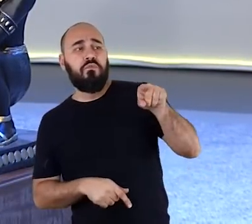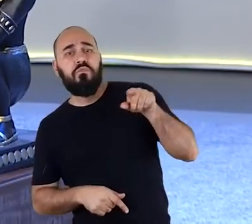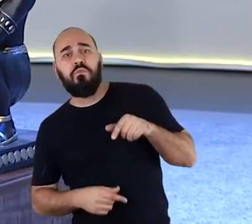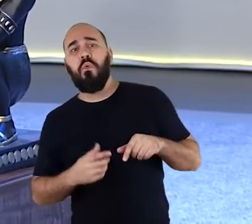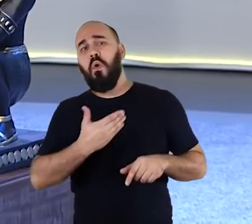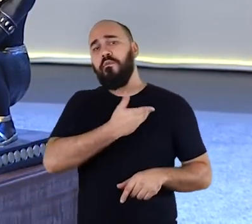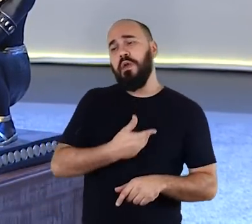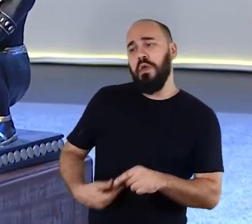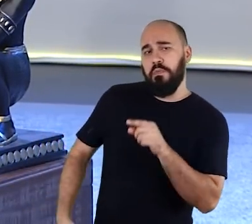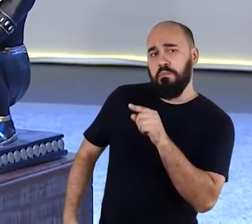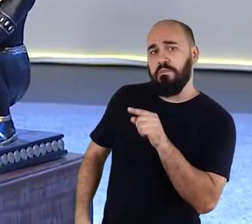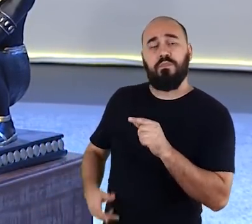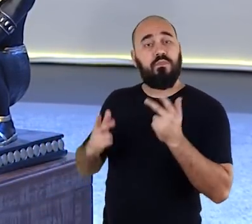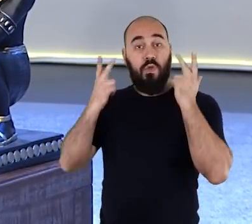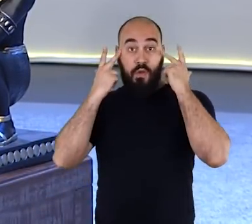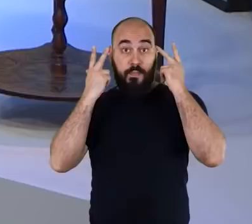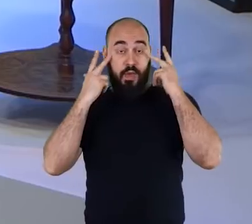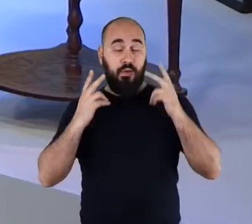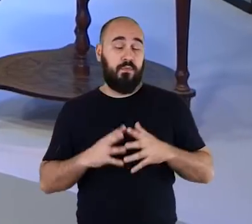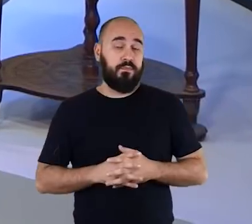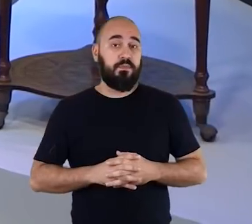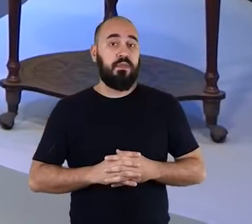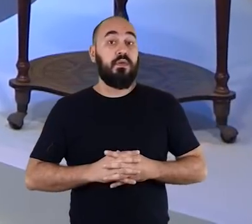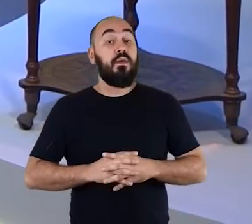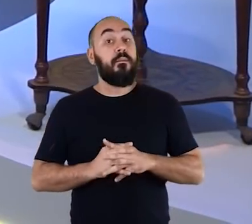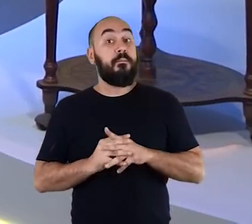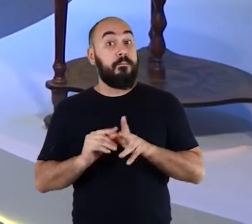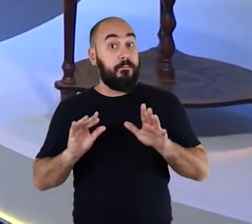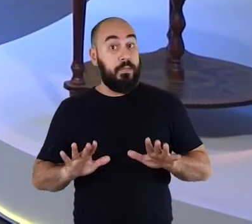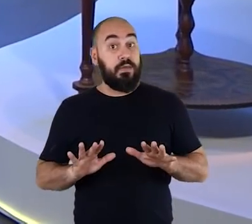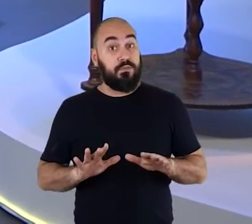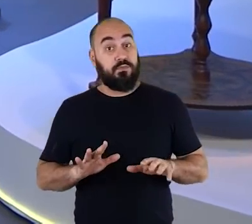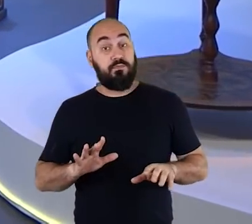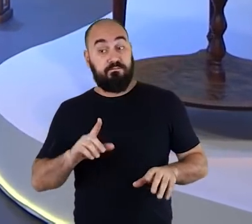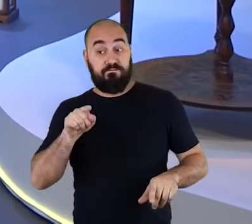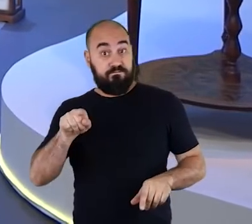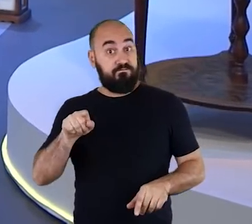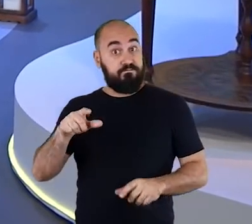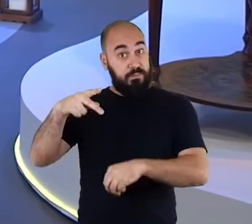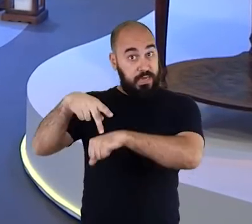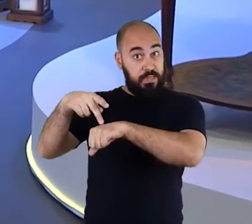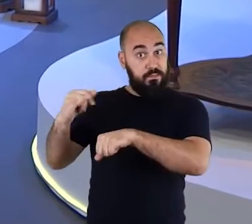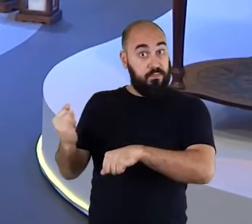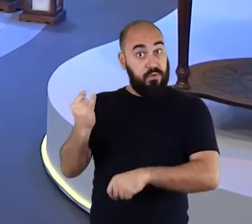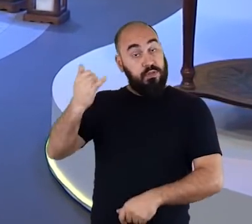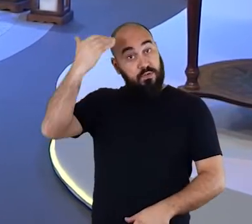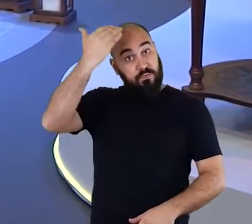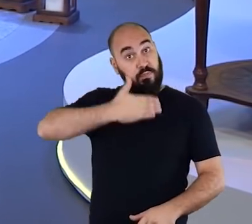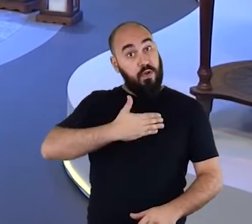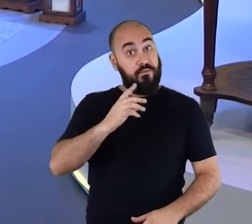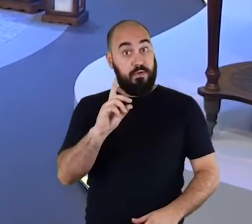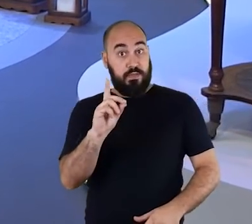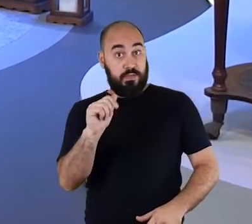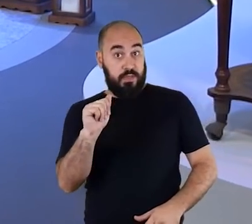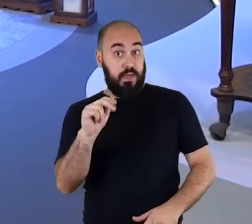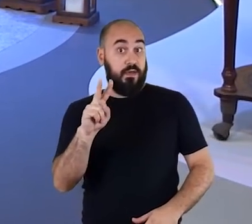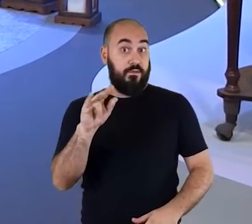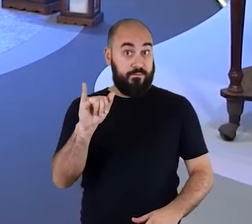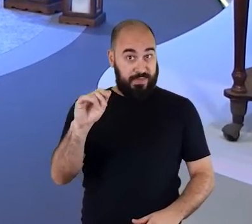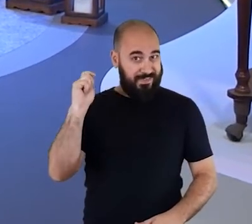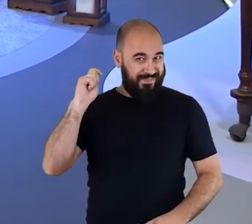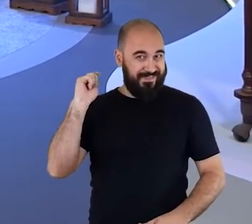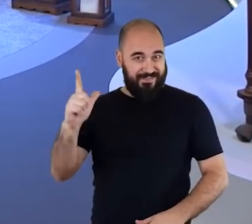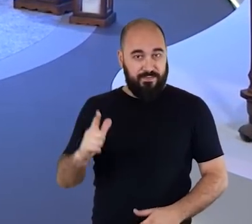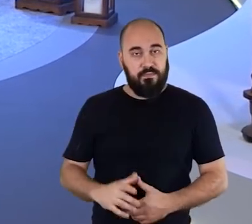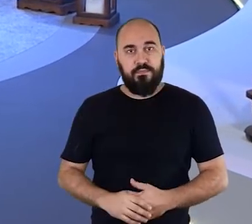personagem da Bíblia. Tudo isso foi um tópico de grande debate, como eu falei, principalmente devido à falta